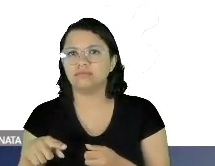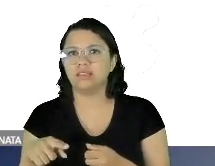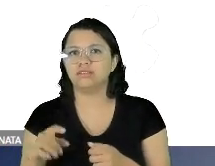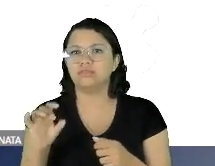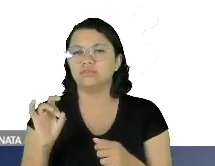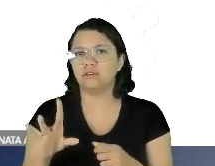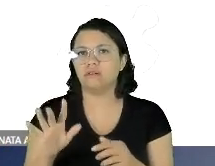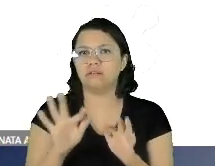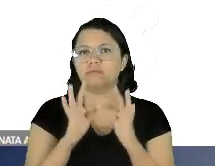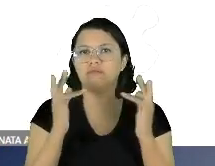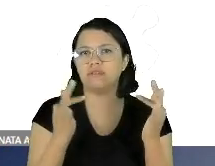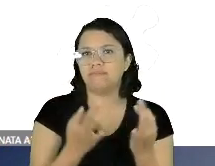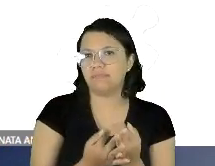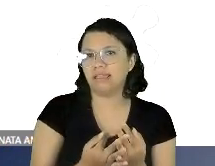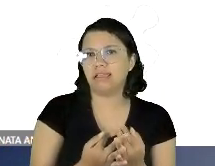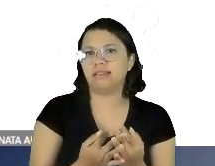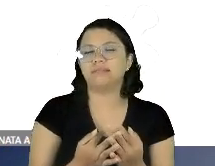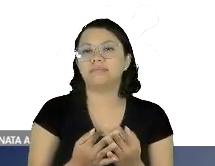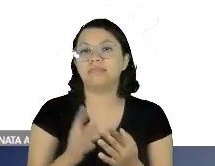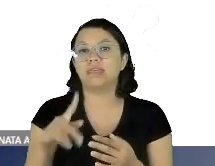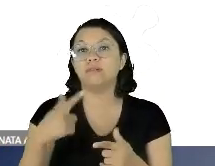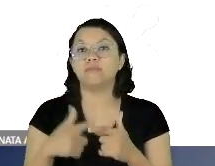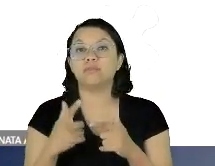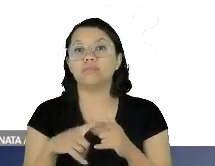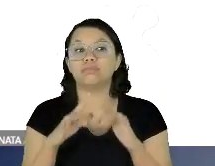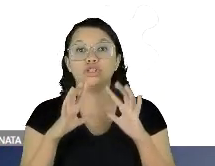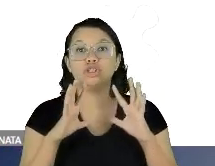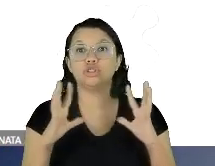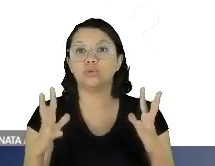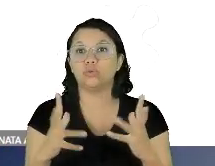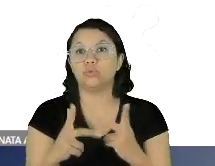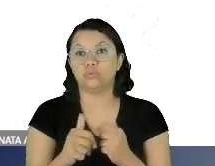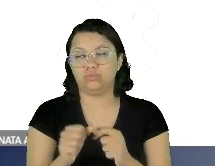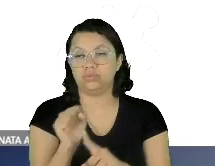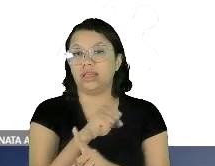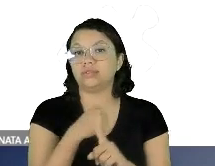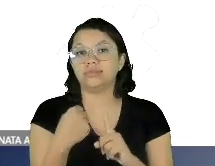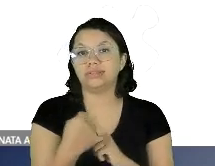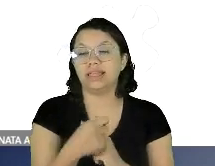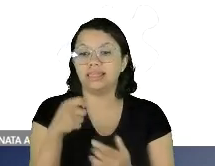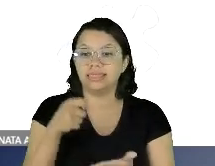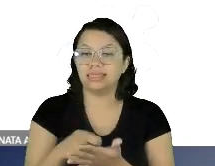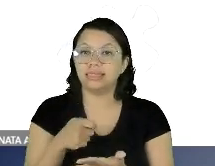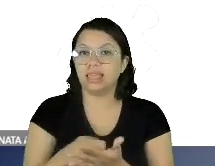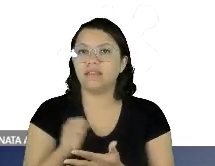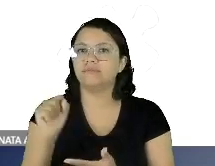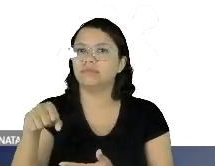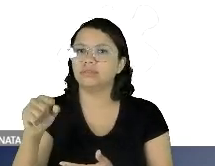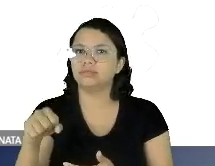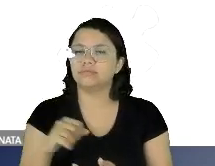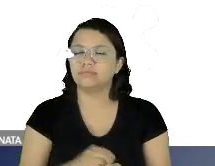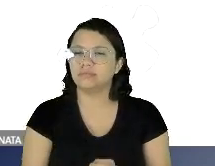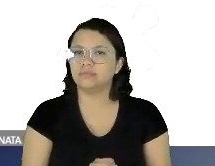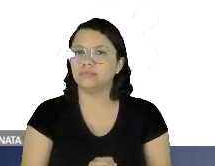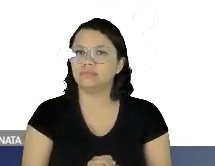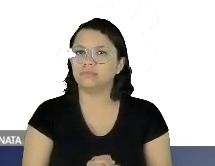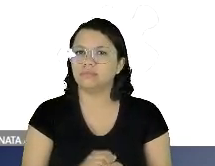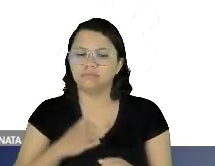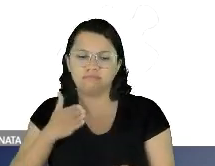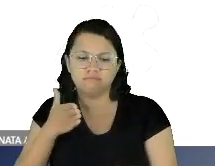exclusivamente, não é de uma pessoa, é um problema de todos. A sociedade deve, sim, se